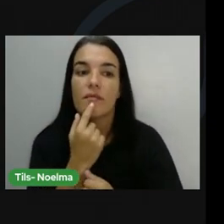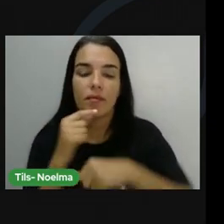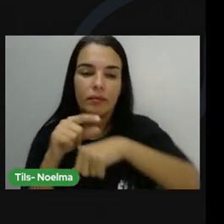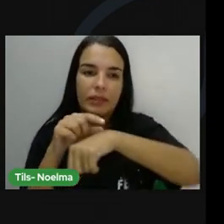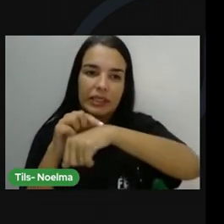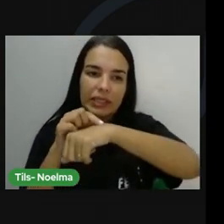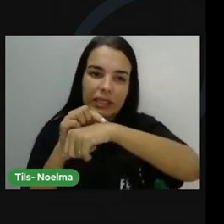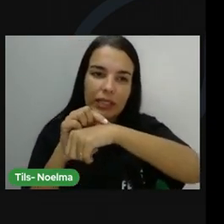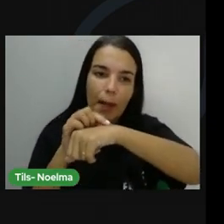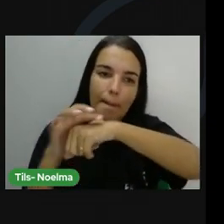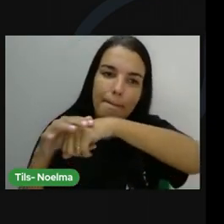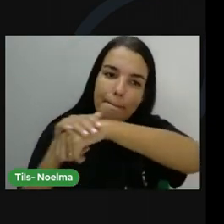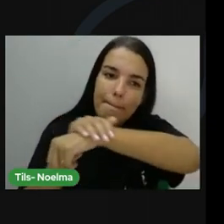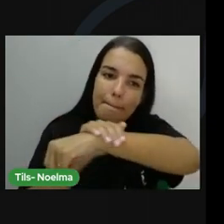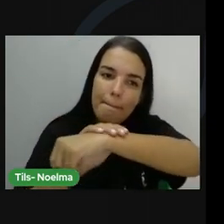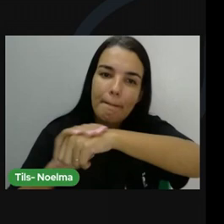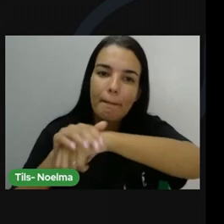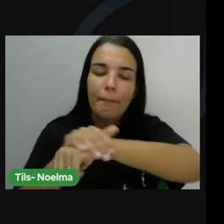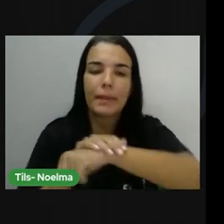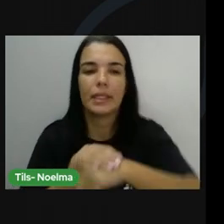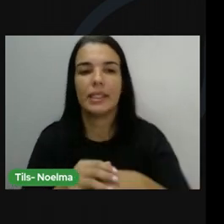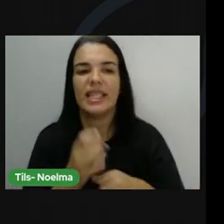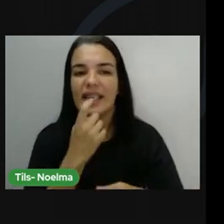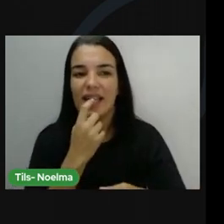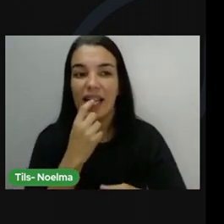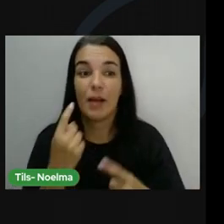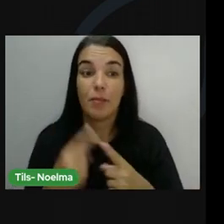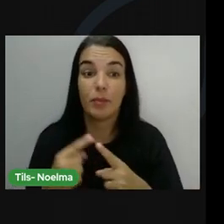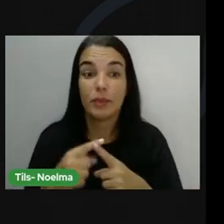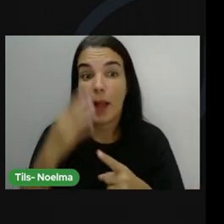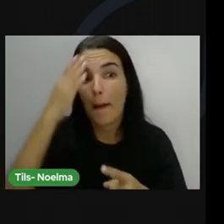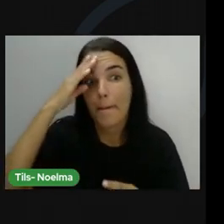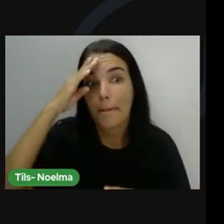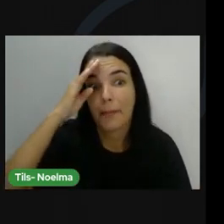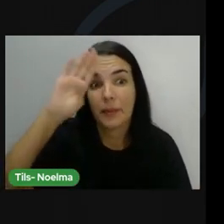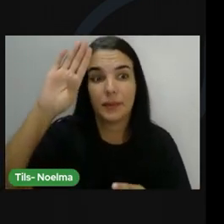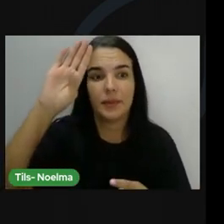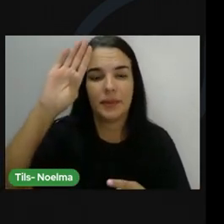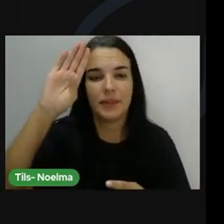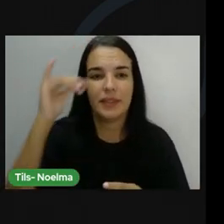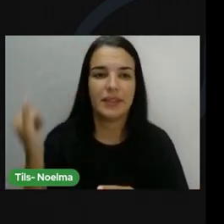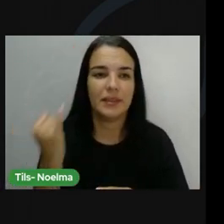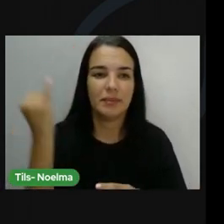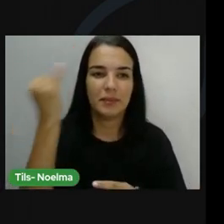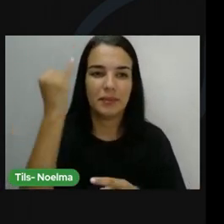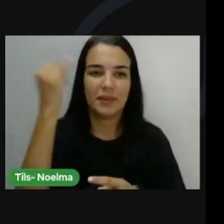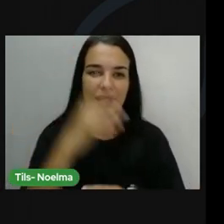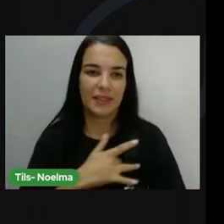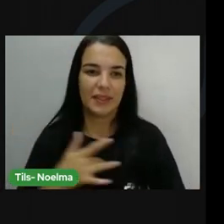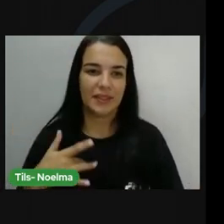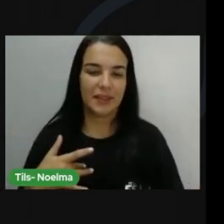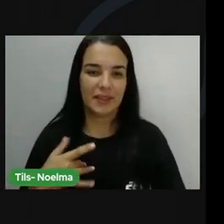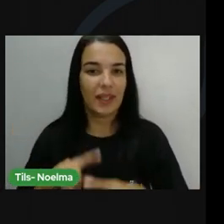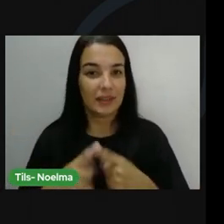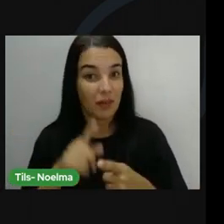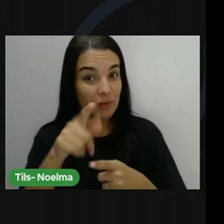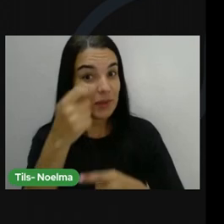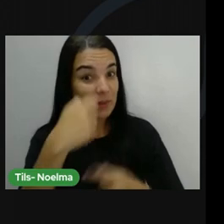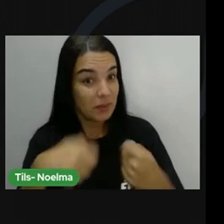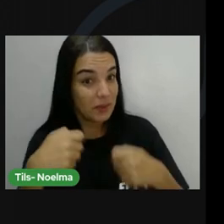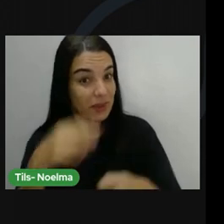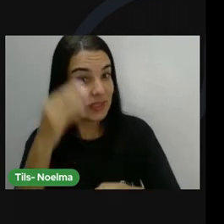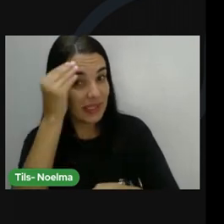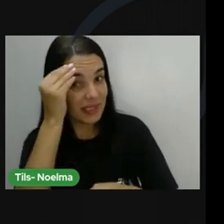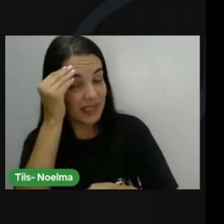músculos. Por isso, elas são fundamentais para a saúde. Então, pessoal, já deu para perceber que é importante comer vários tipos